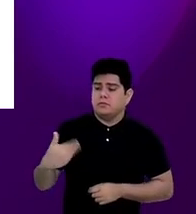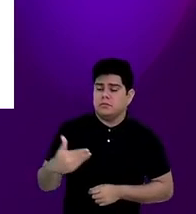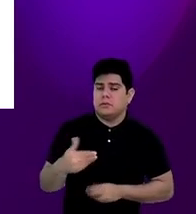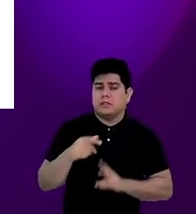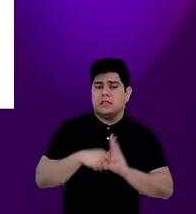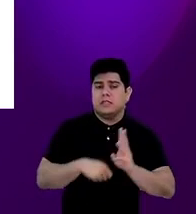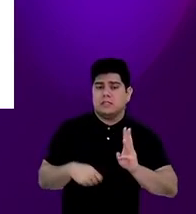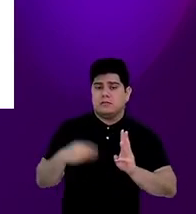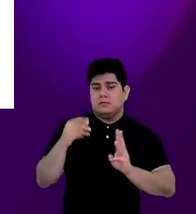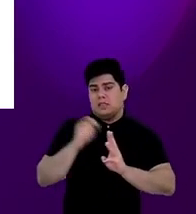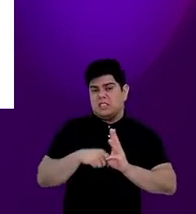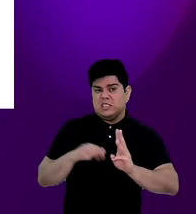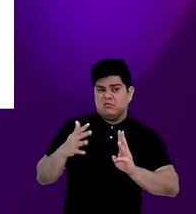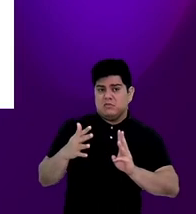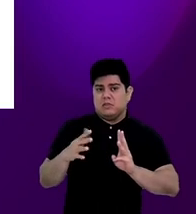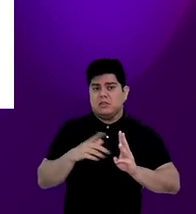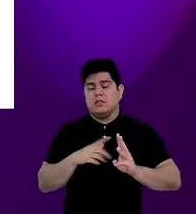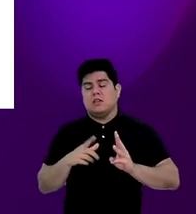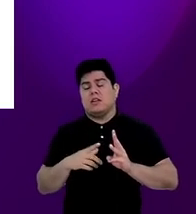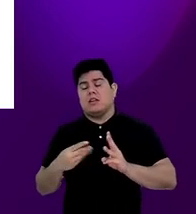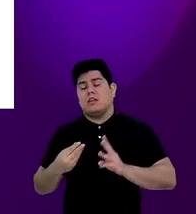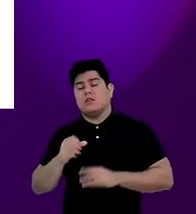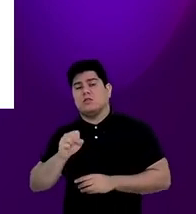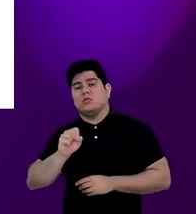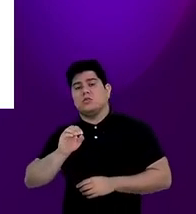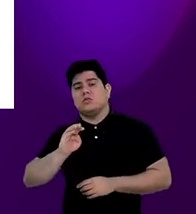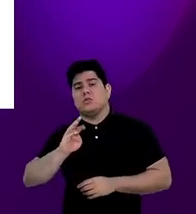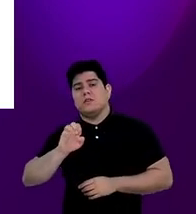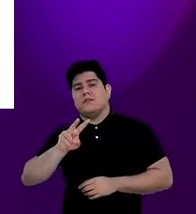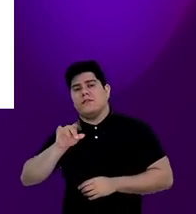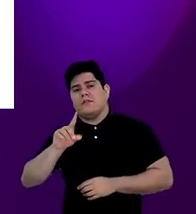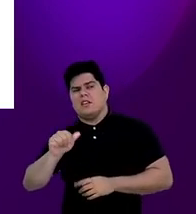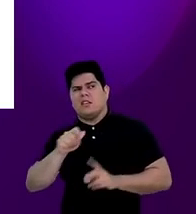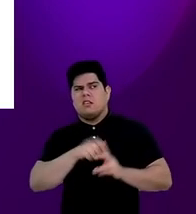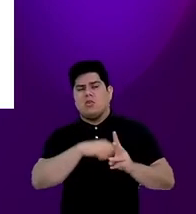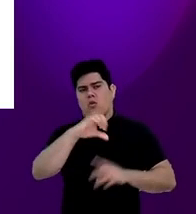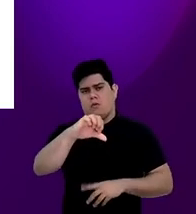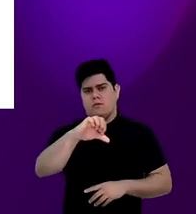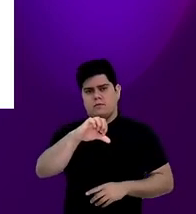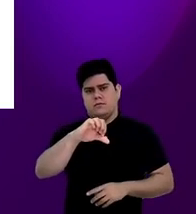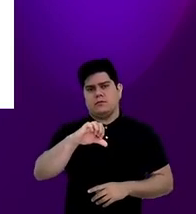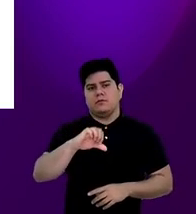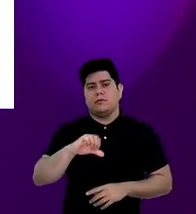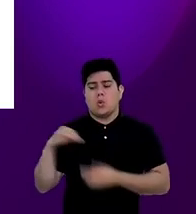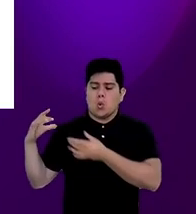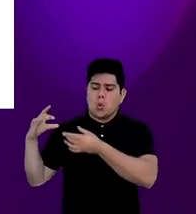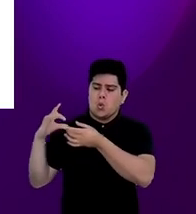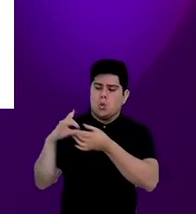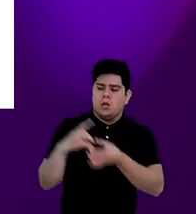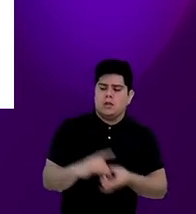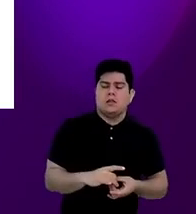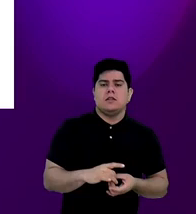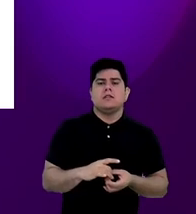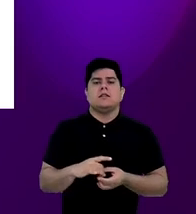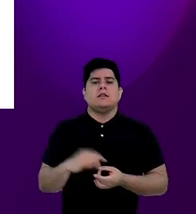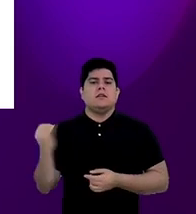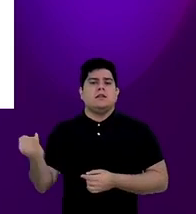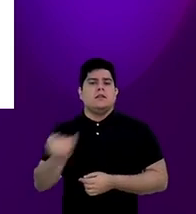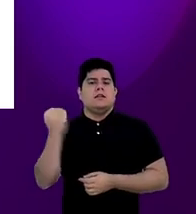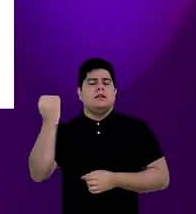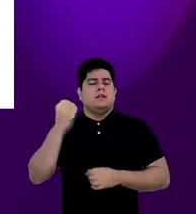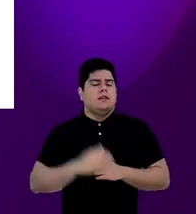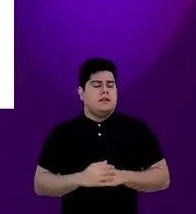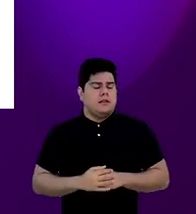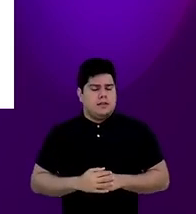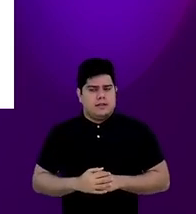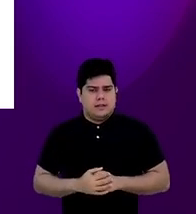meses e uma sobrevida global de cerca de 9 meses. Isso é importante para colocar contexto nos dados que a gente tem. Como o